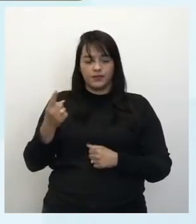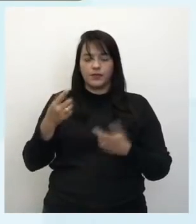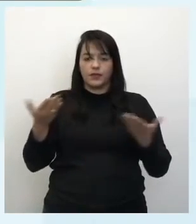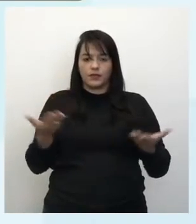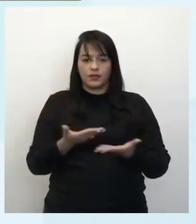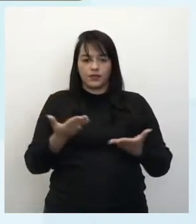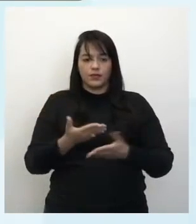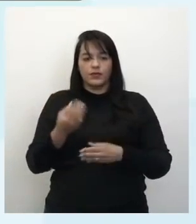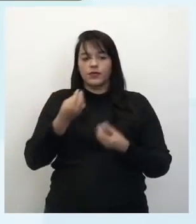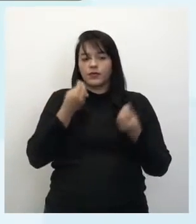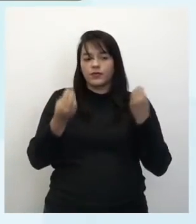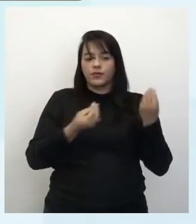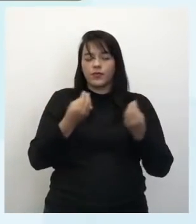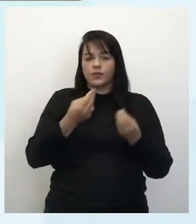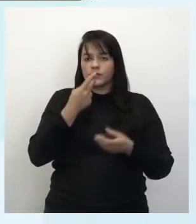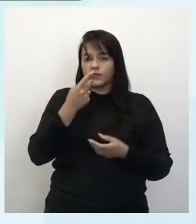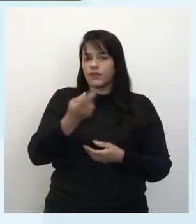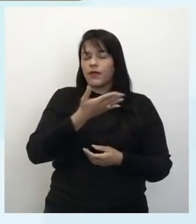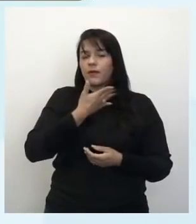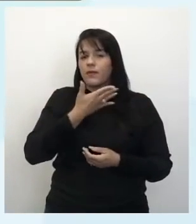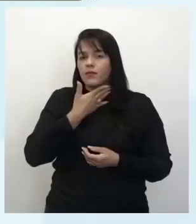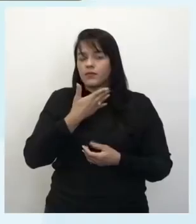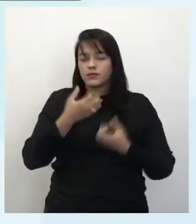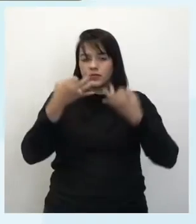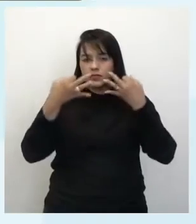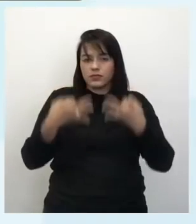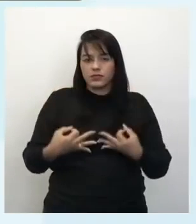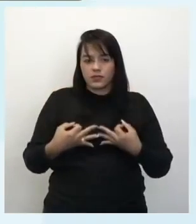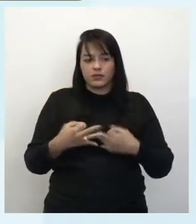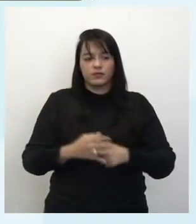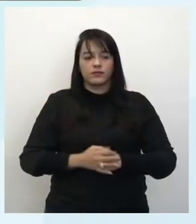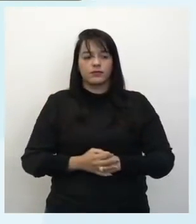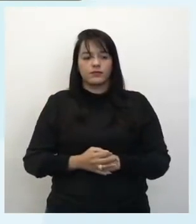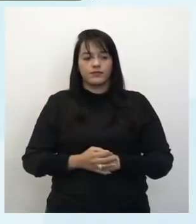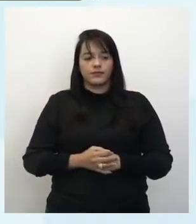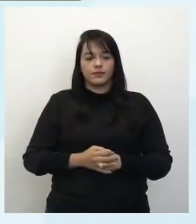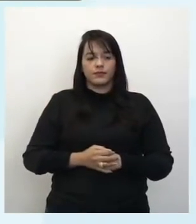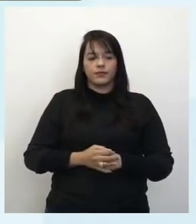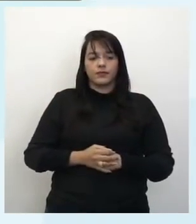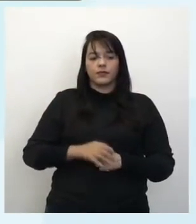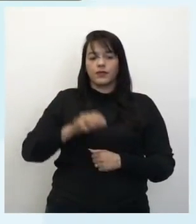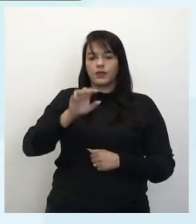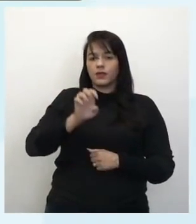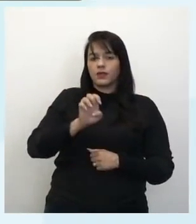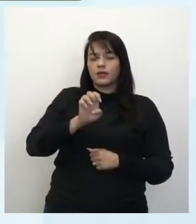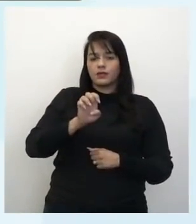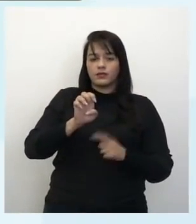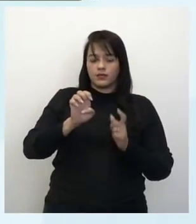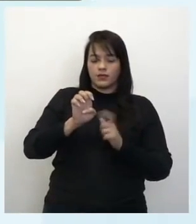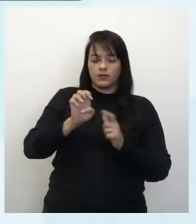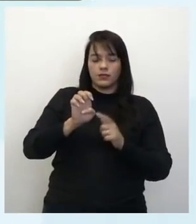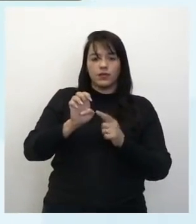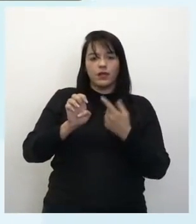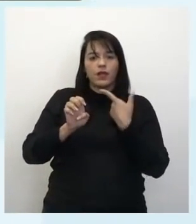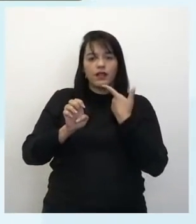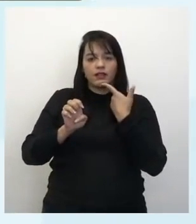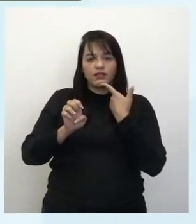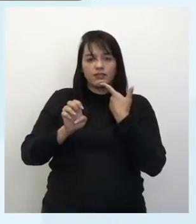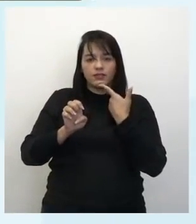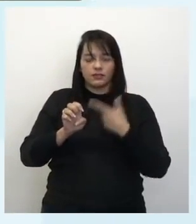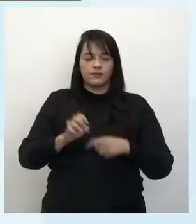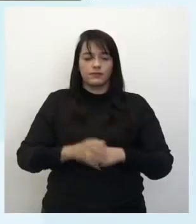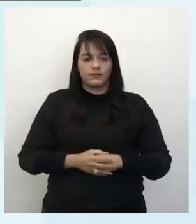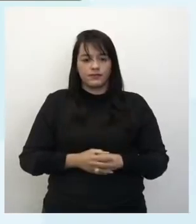fala norte, João? North, North. Yes. Leste, east, east. Sul,